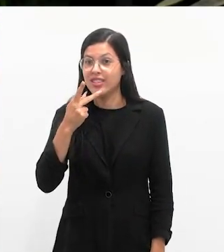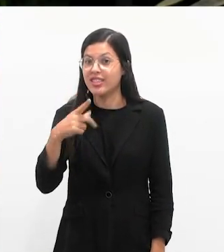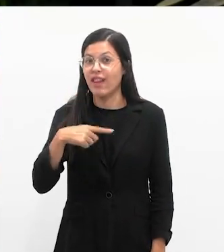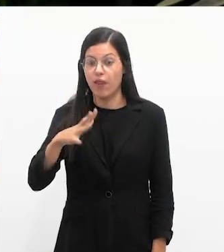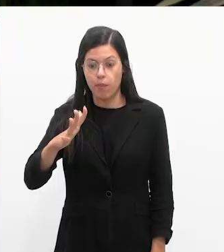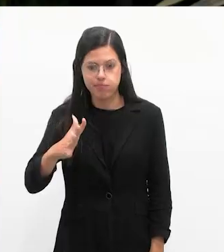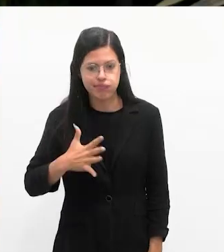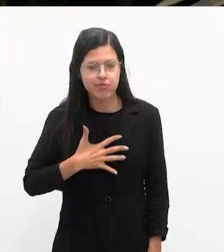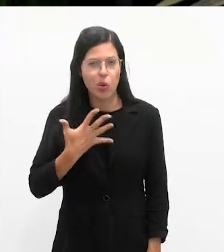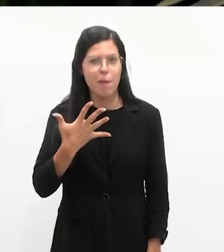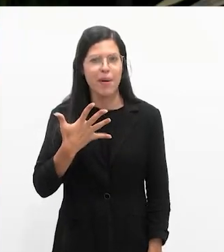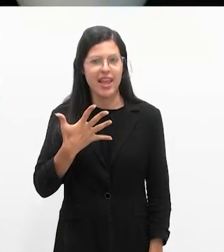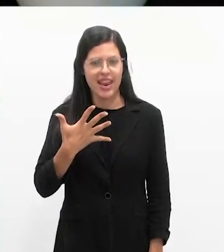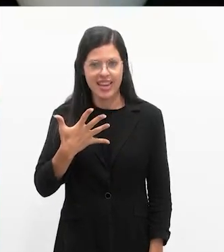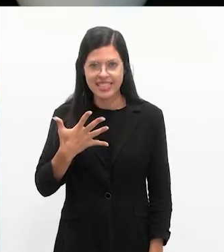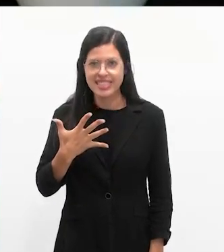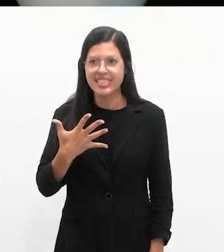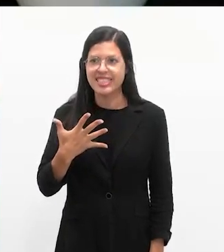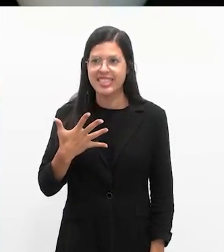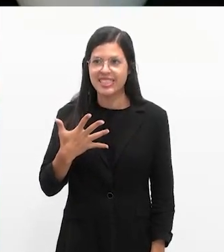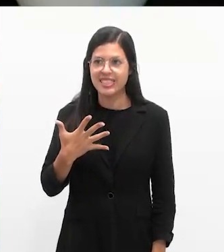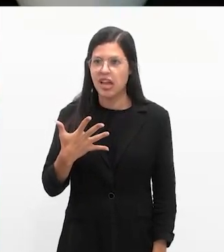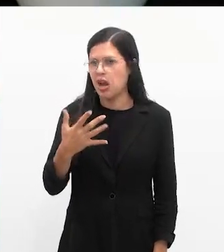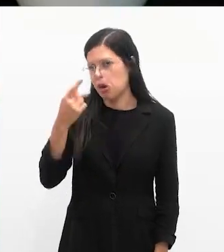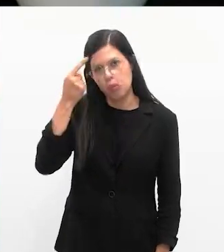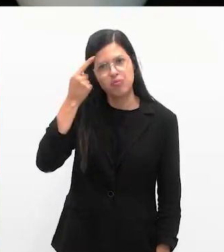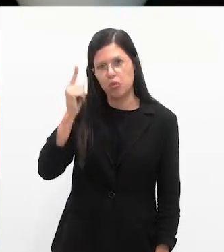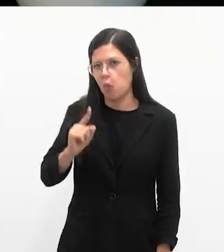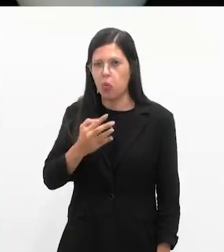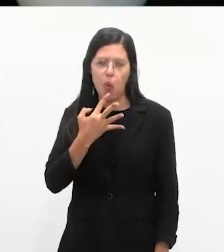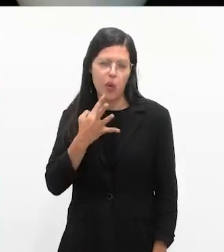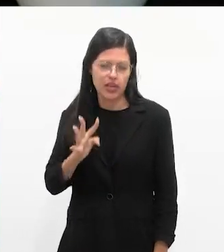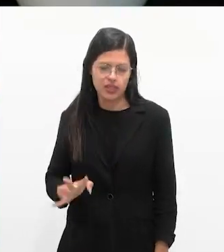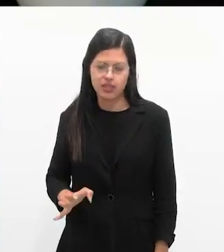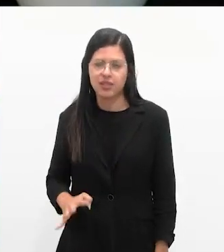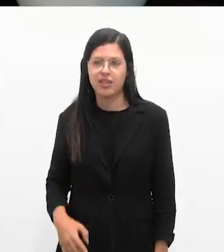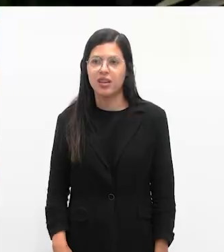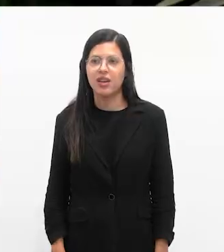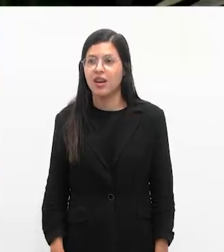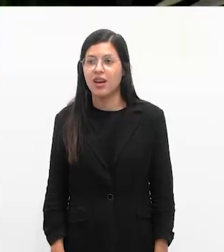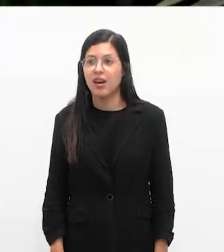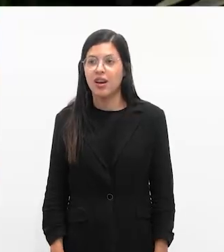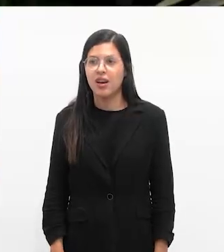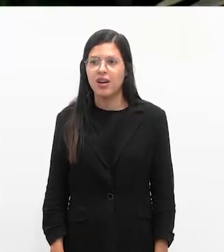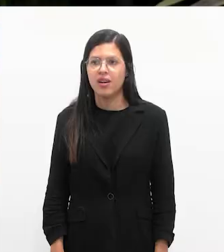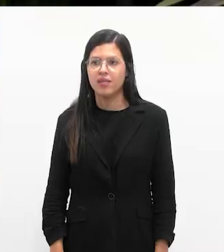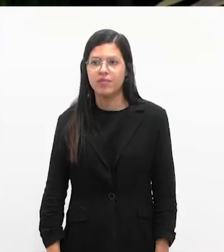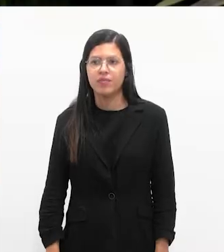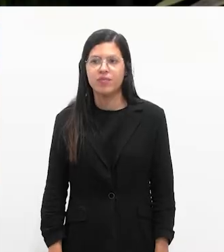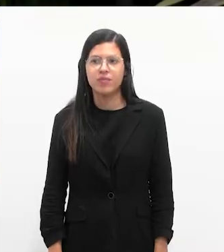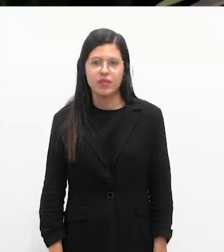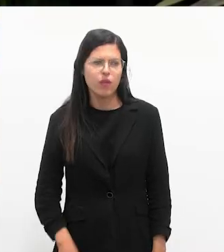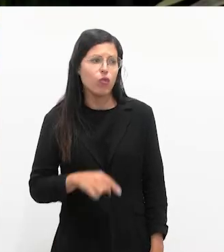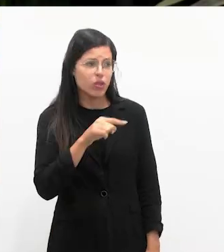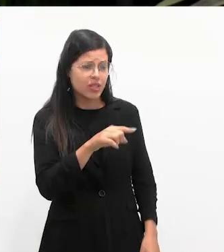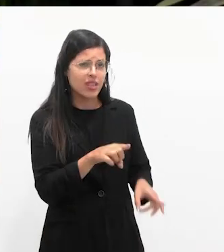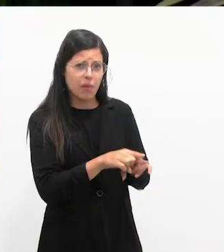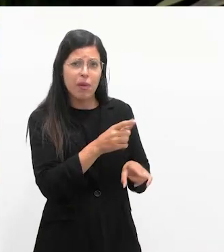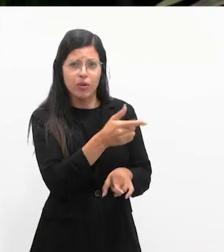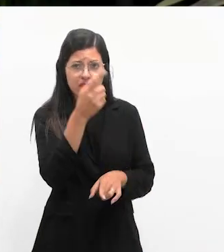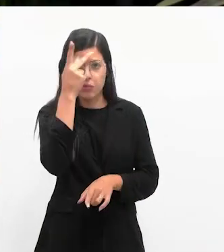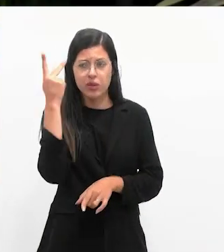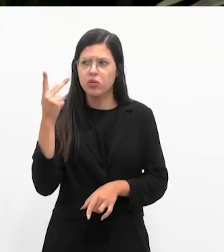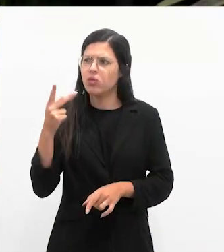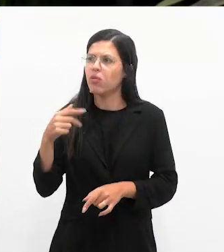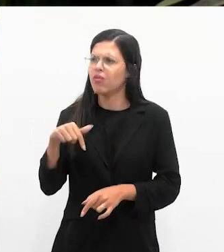aquela surpresa. Eu confesso que eu sequer sabia quem era. Então, como assim? Você e muita gente. Eu e muita gente. Que